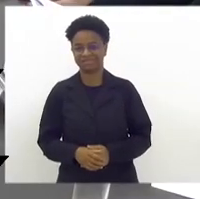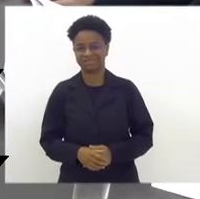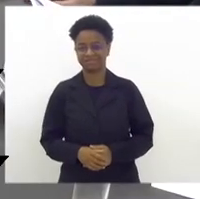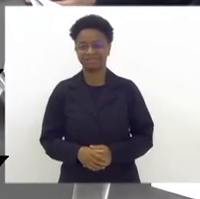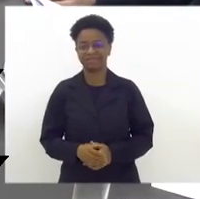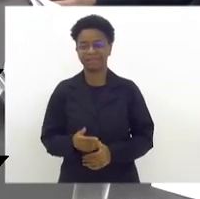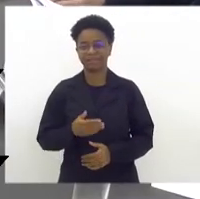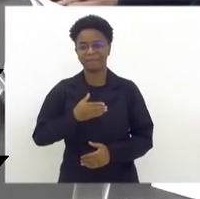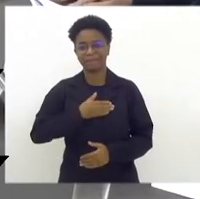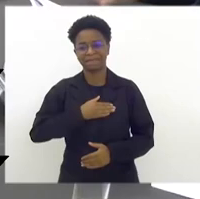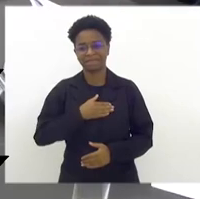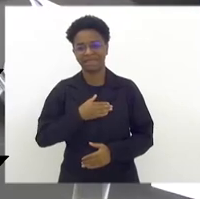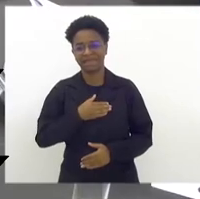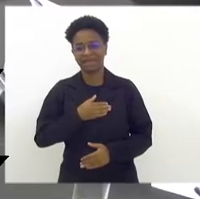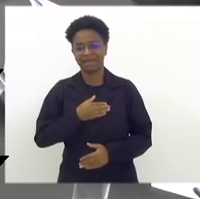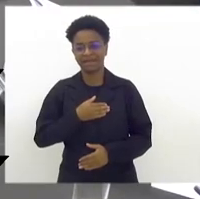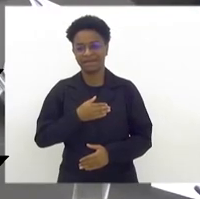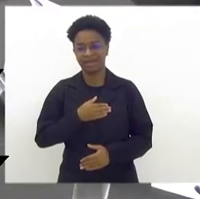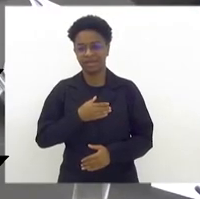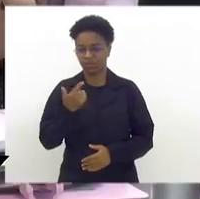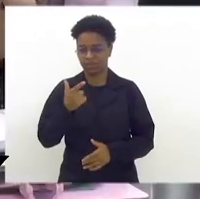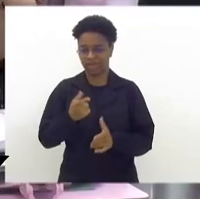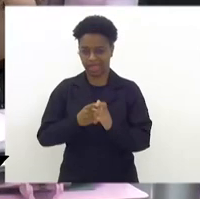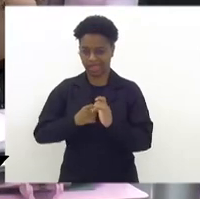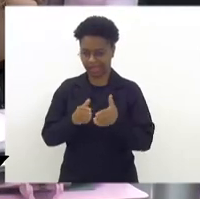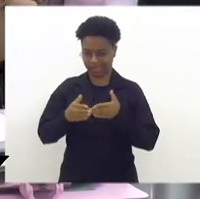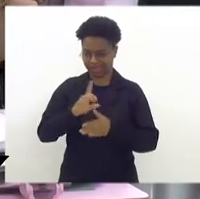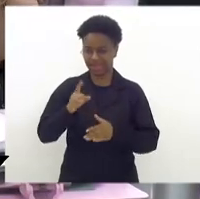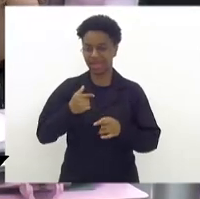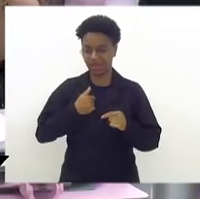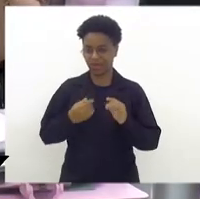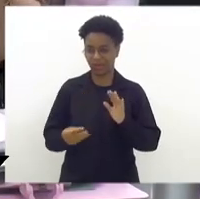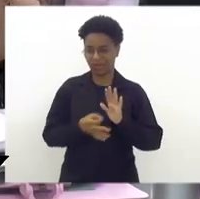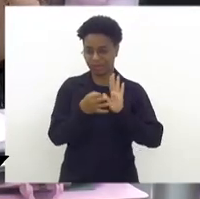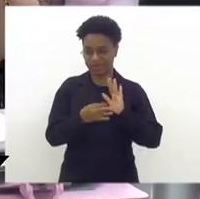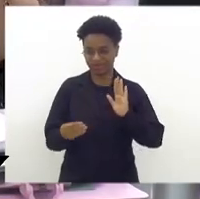Meu parecer, sem suspeição, é pela constitucionalidade.